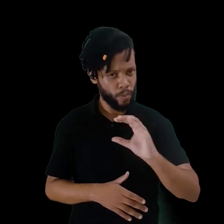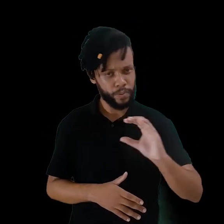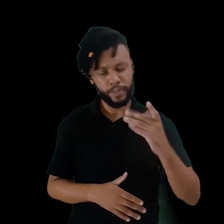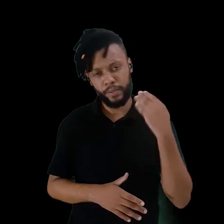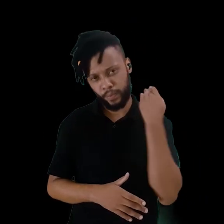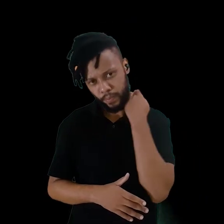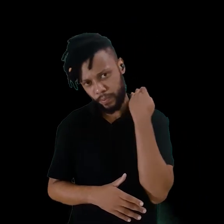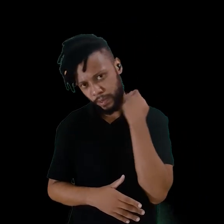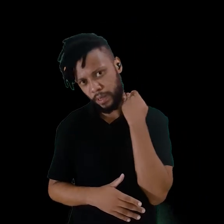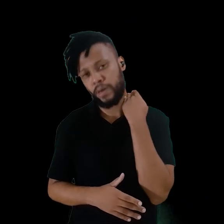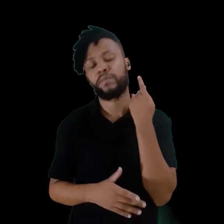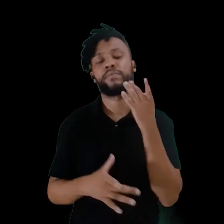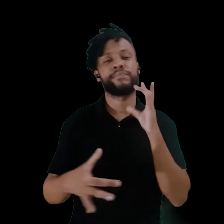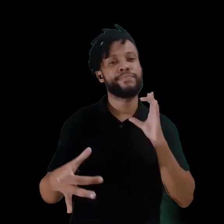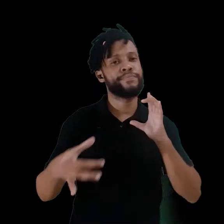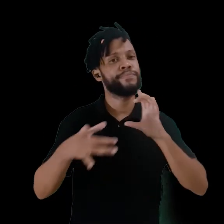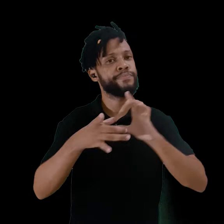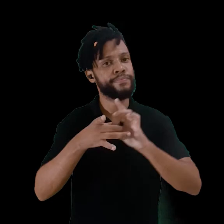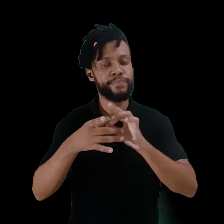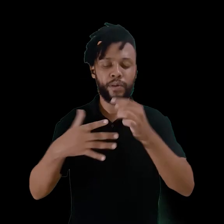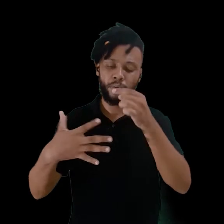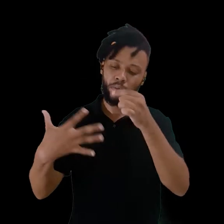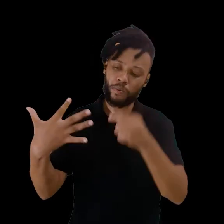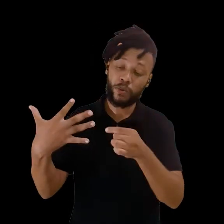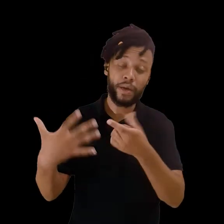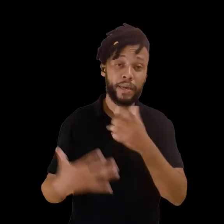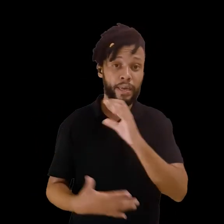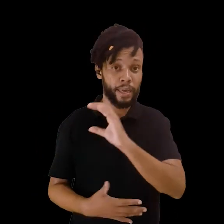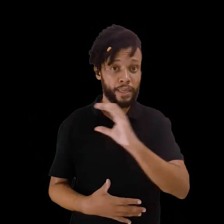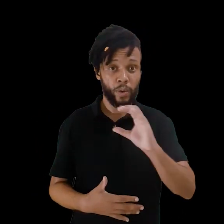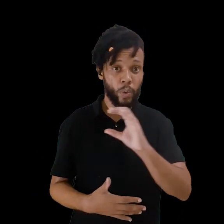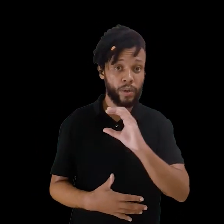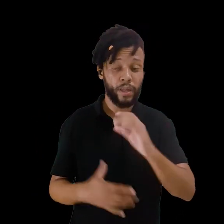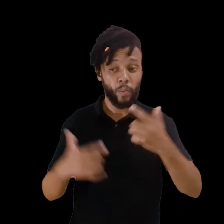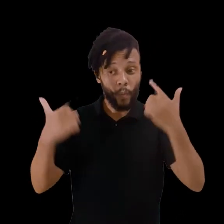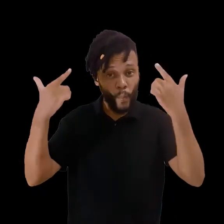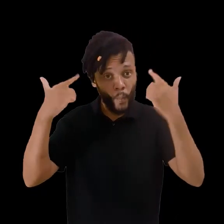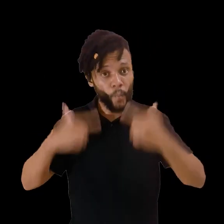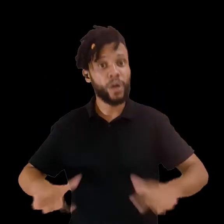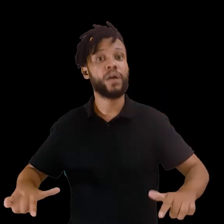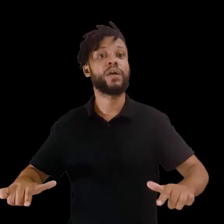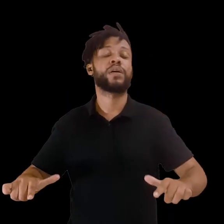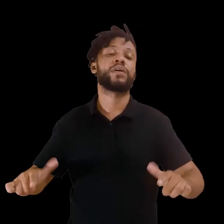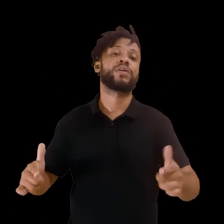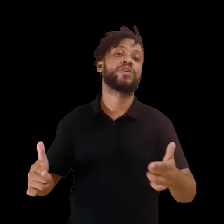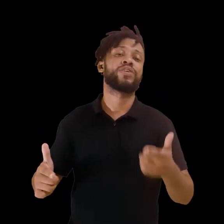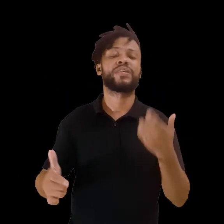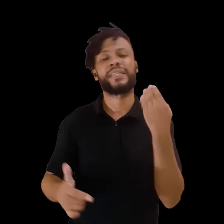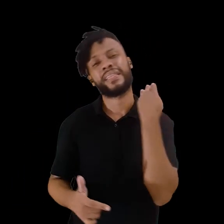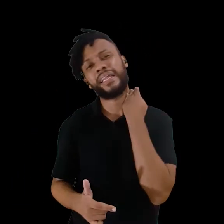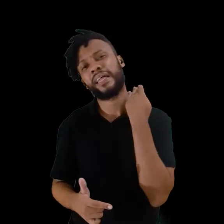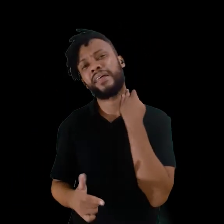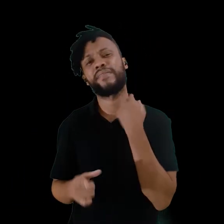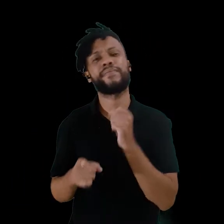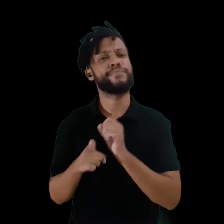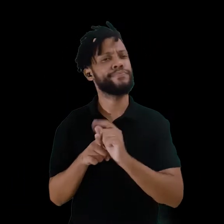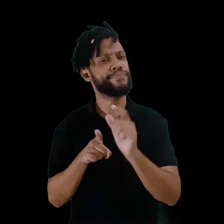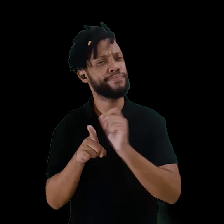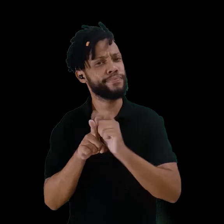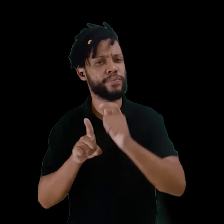a aplicação devida, né? E essa conta ela fica isenta da cobrança de tarifas